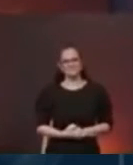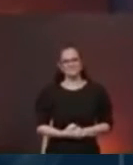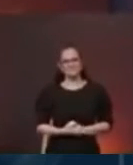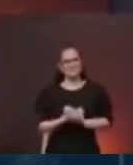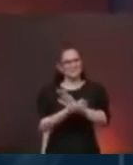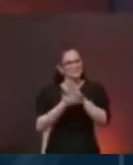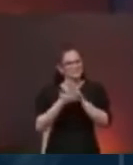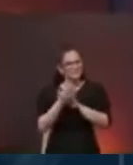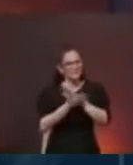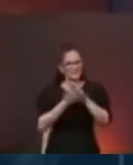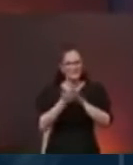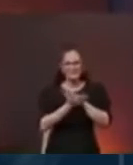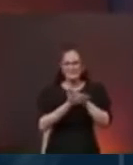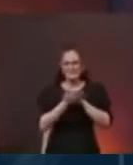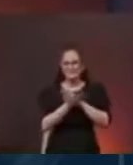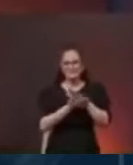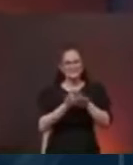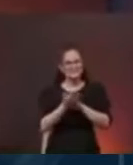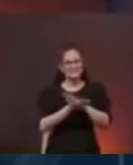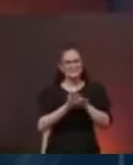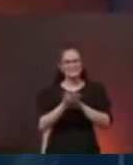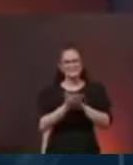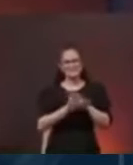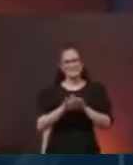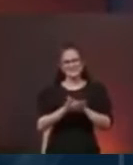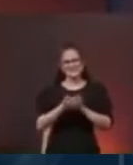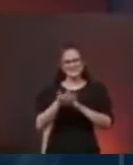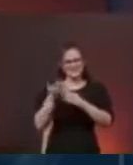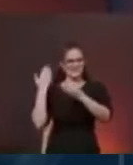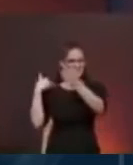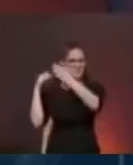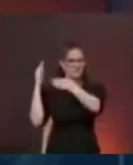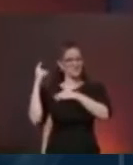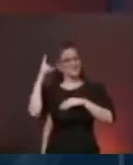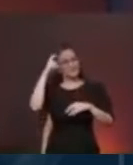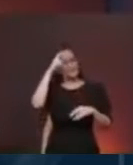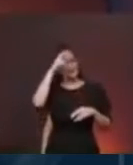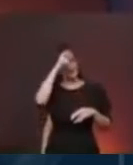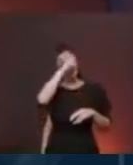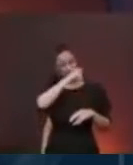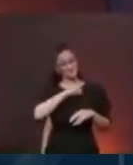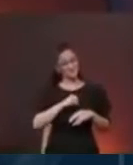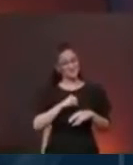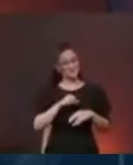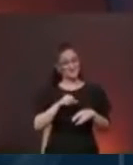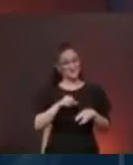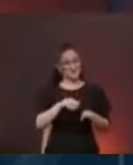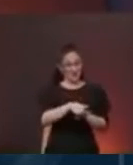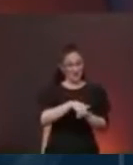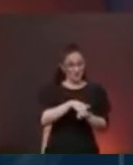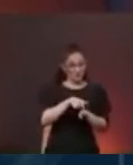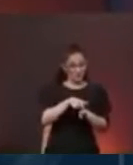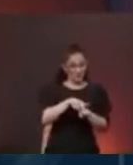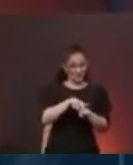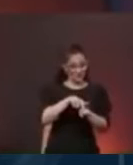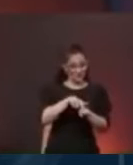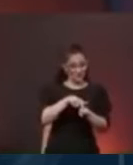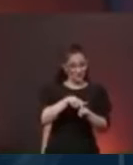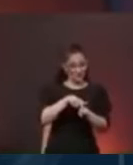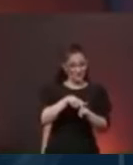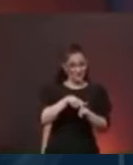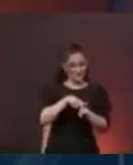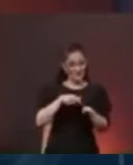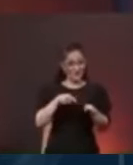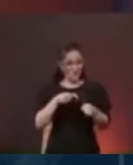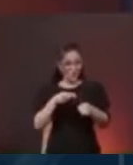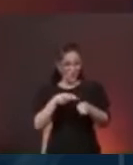Tinha nada. É ou não é? Quem aqui furou o pé com prego? Cortou o pé com